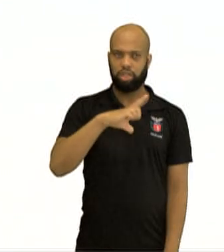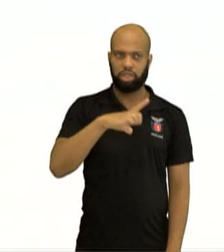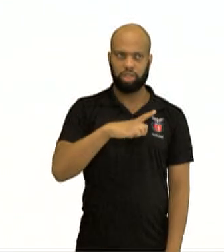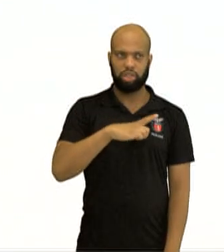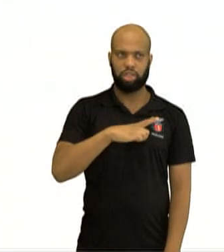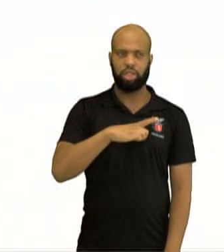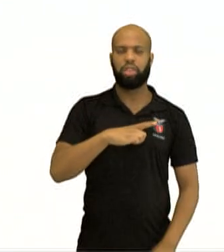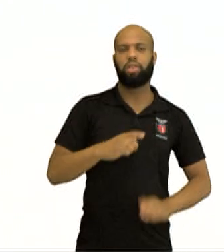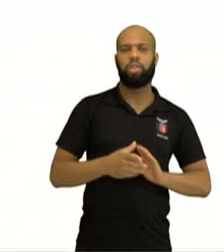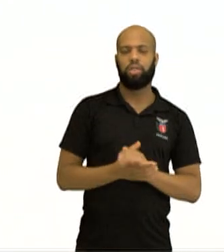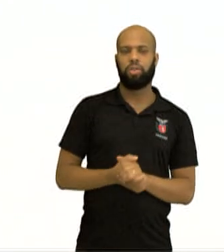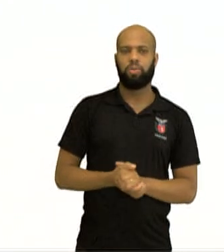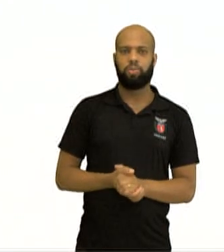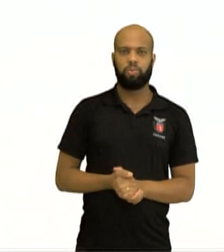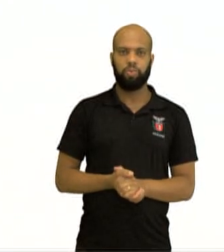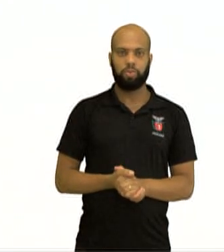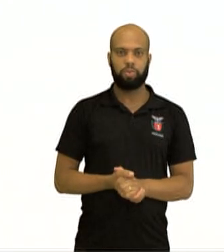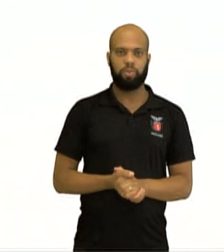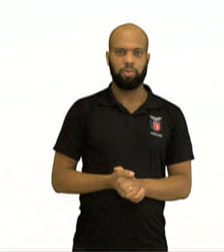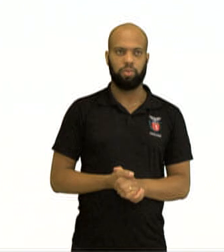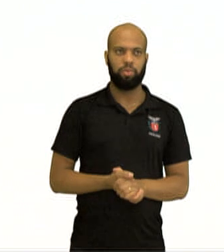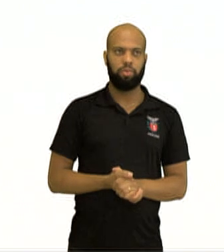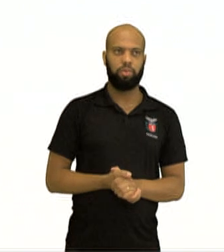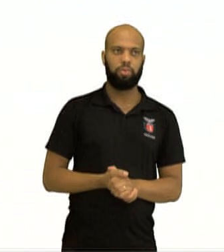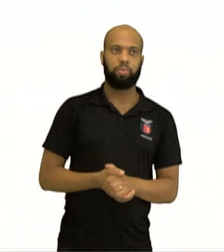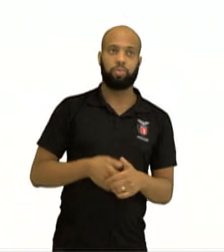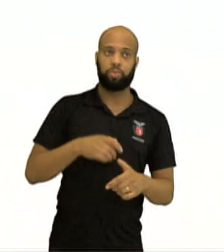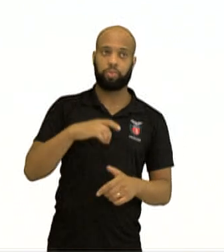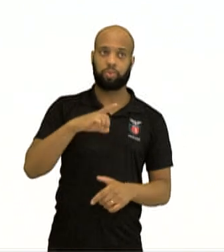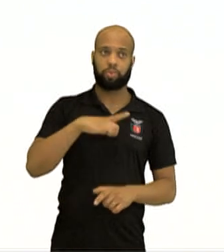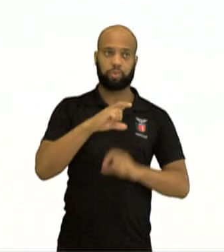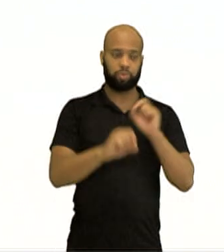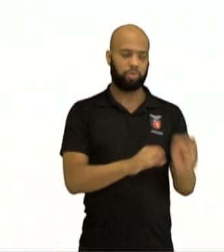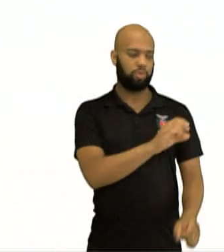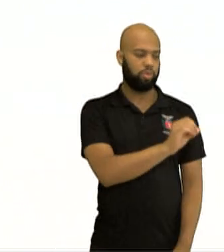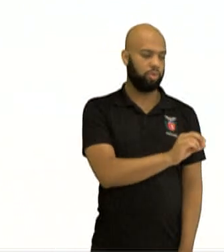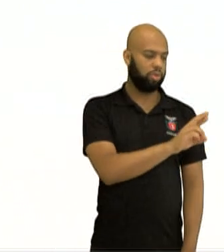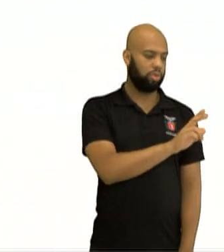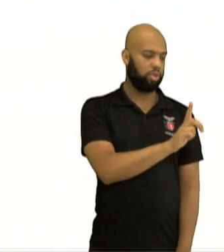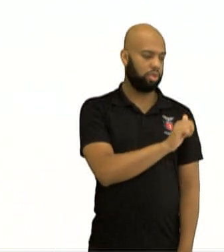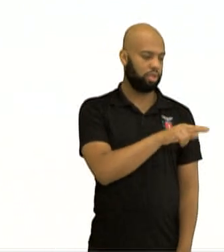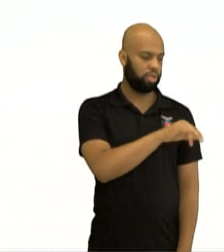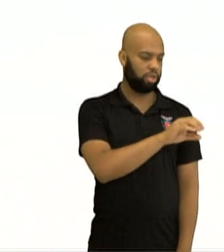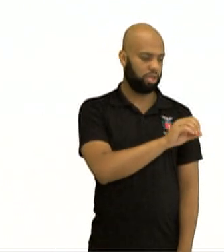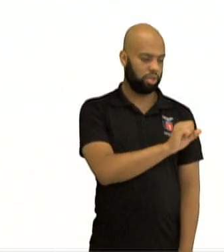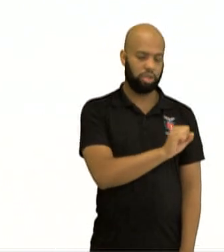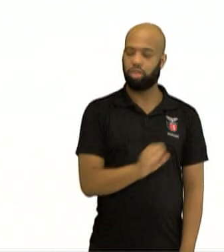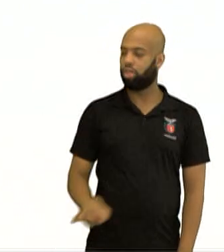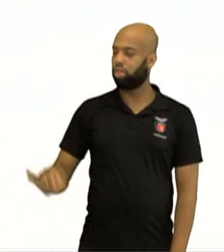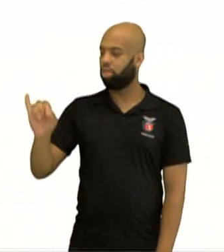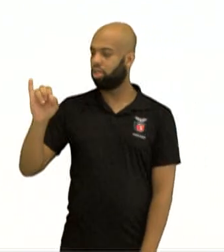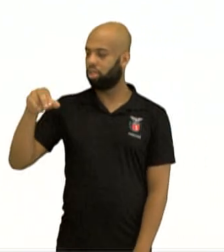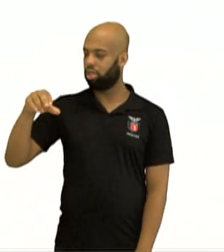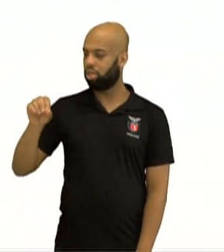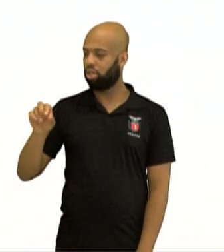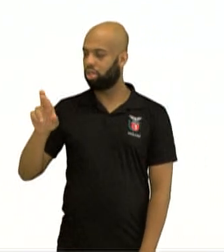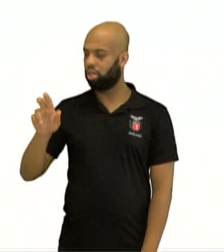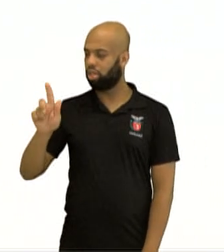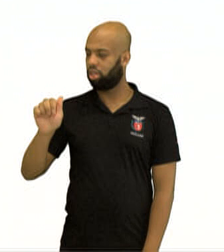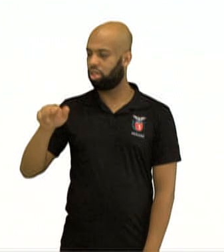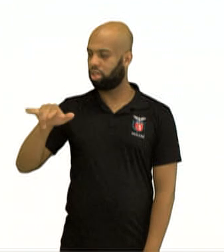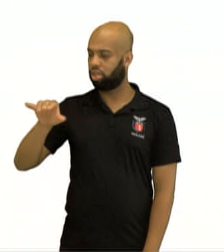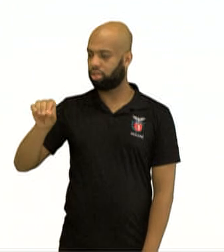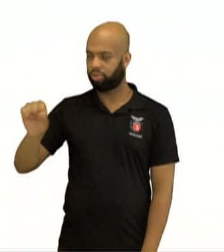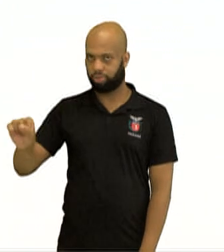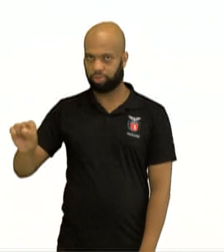dos compostos em si. Então, nós vamos ter o que a gente vai chamar de compostos orgânicos e compostos inorgânicos, o que a gente vai